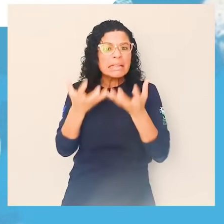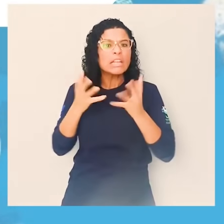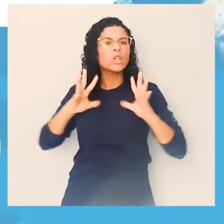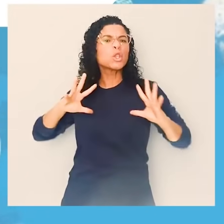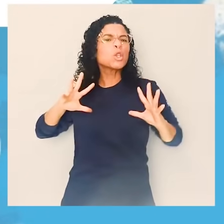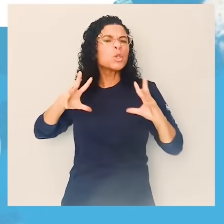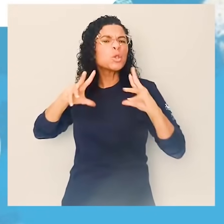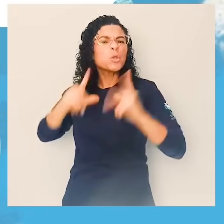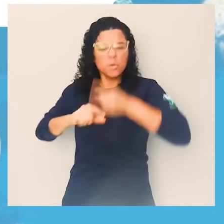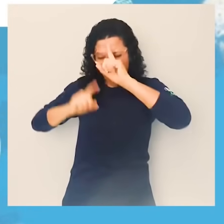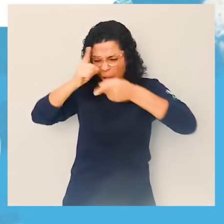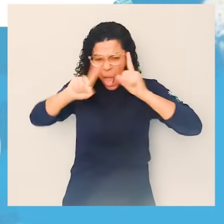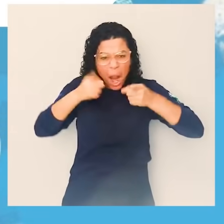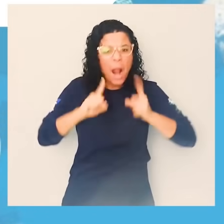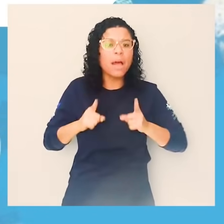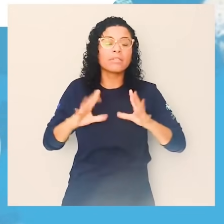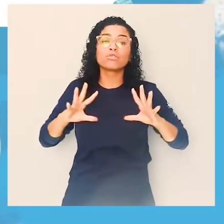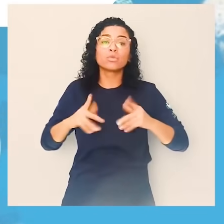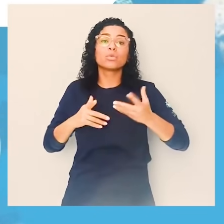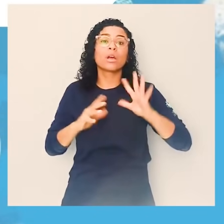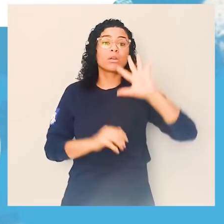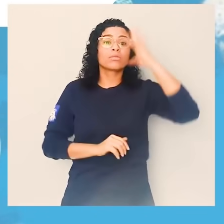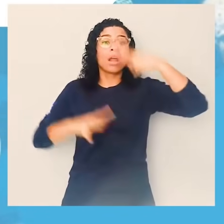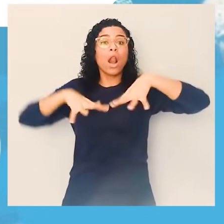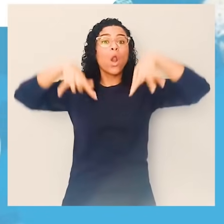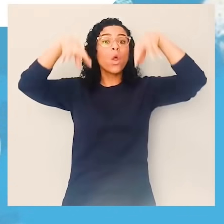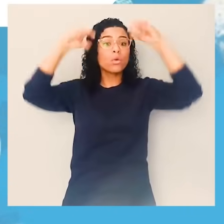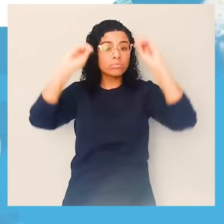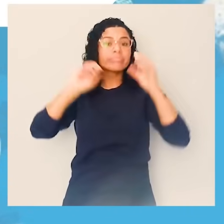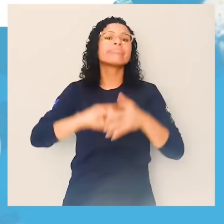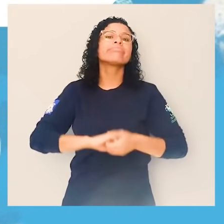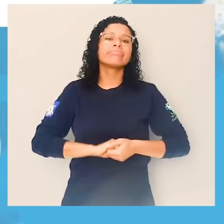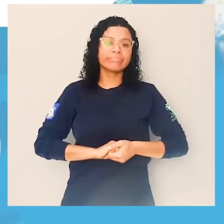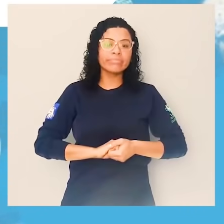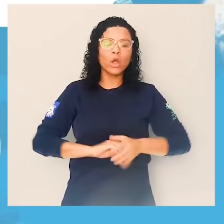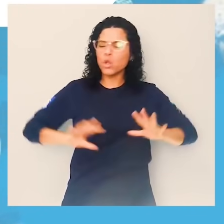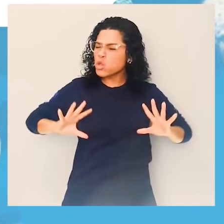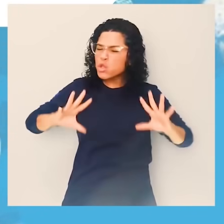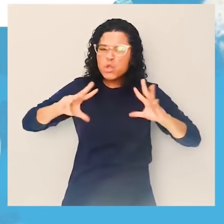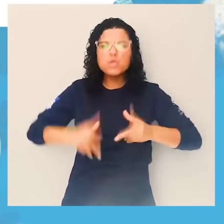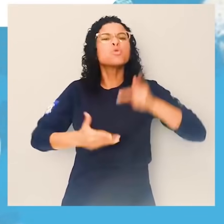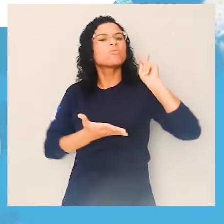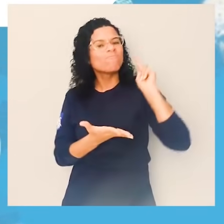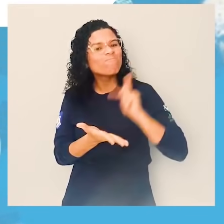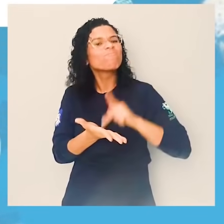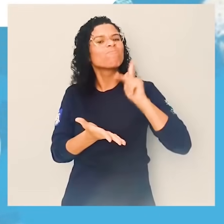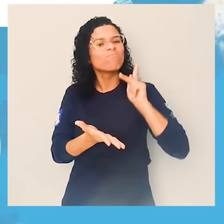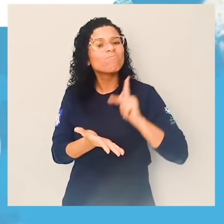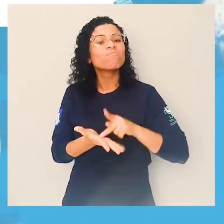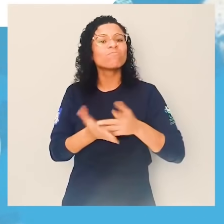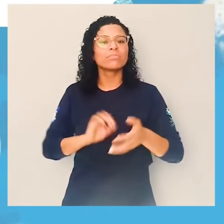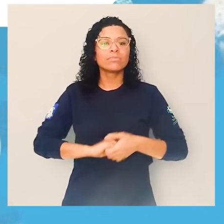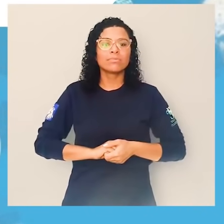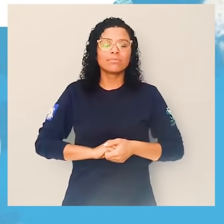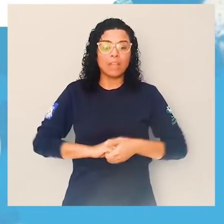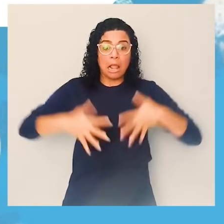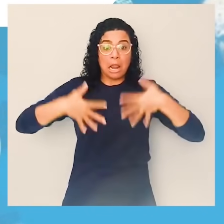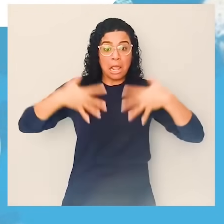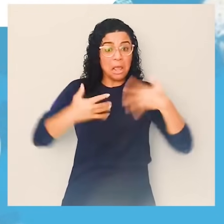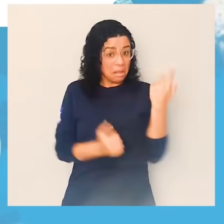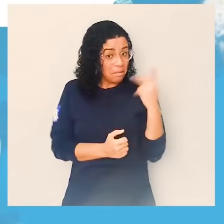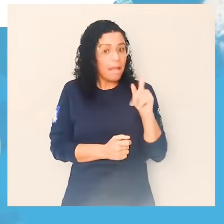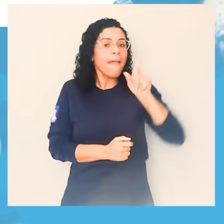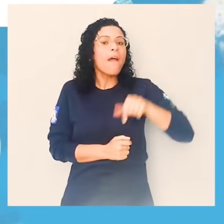que queria mandar em tudo o que acontecia no reino. Quando eu digo tudo, era tudo mesmo. A